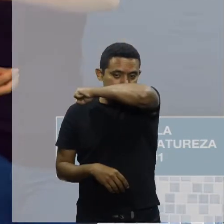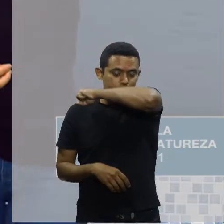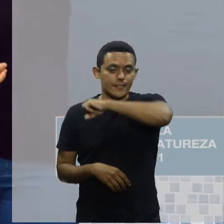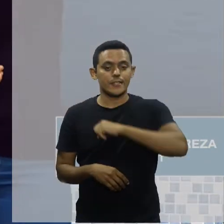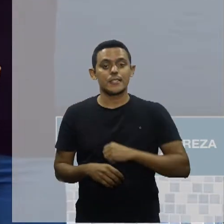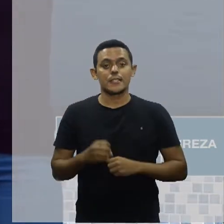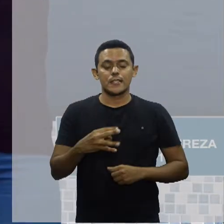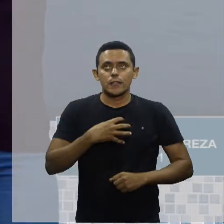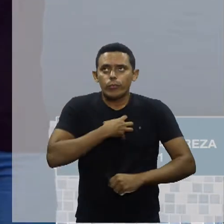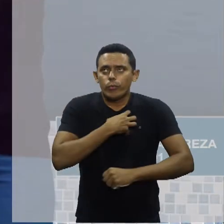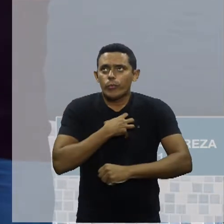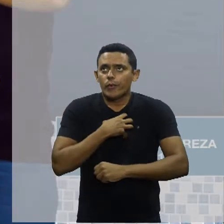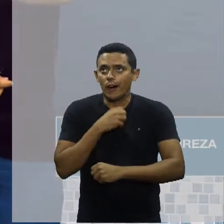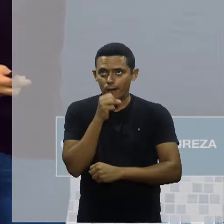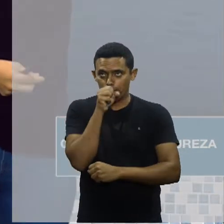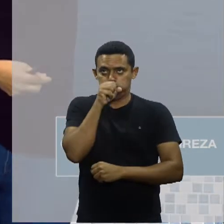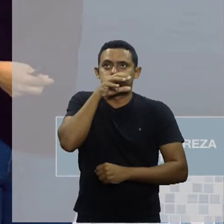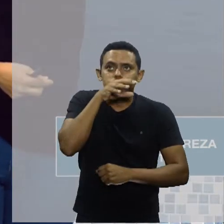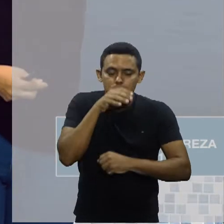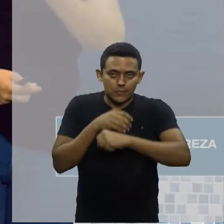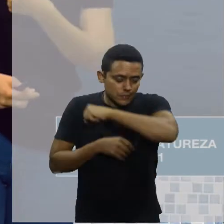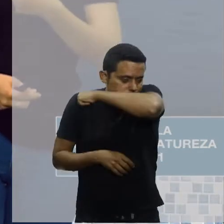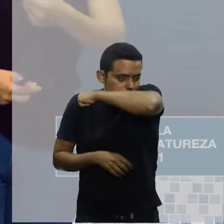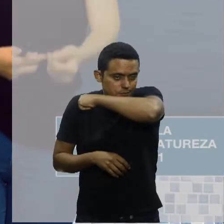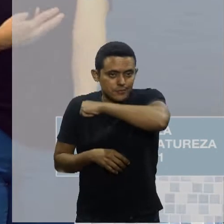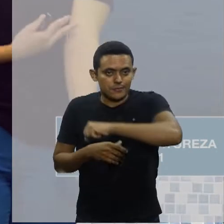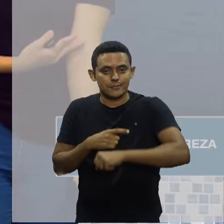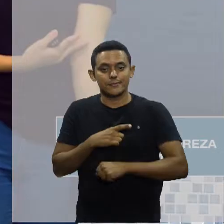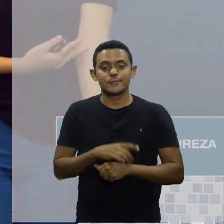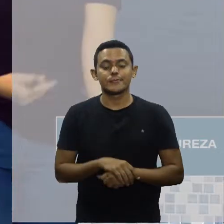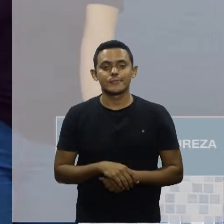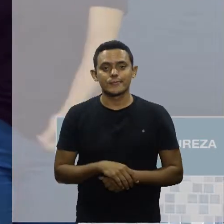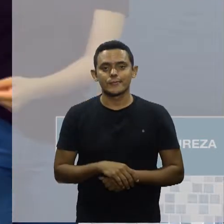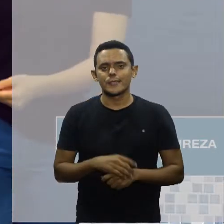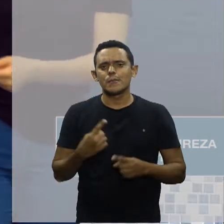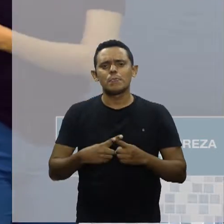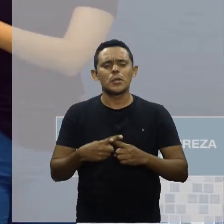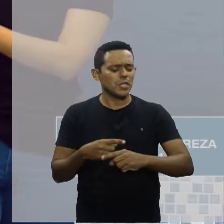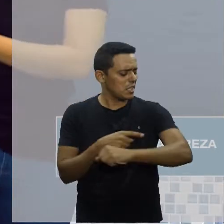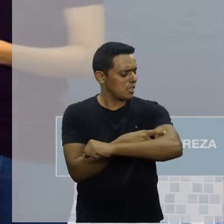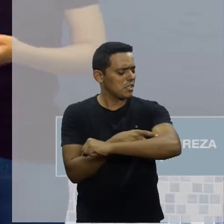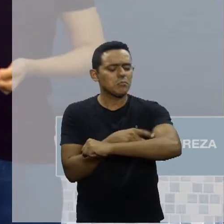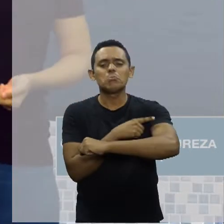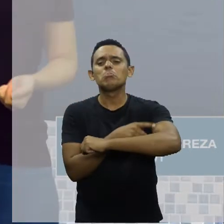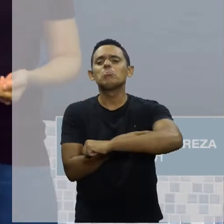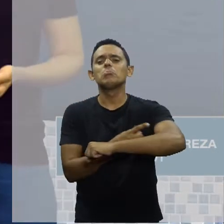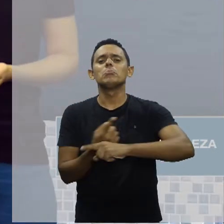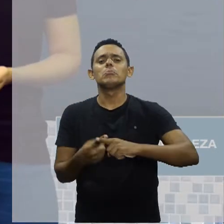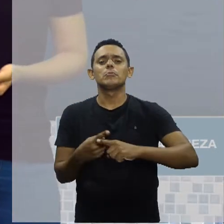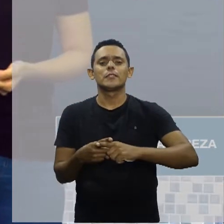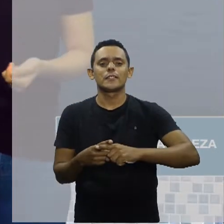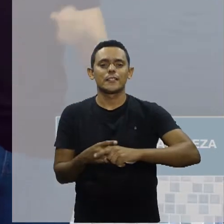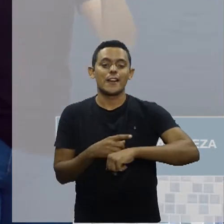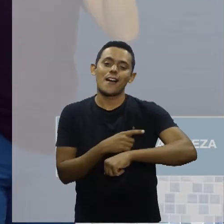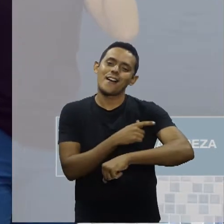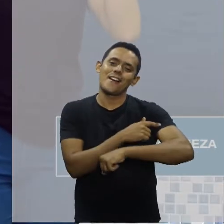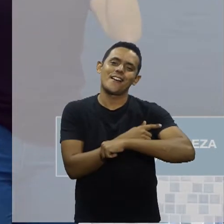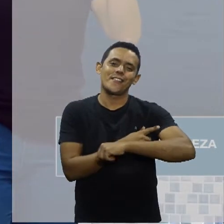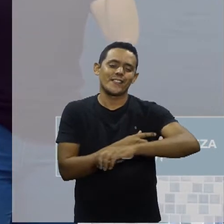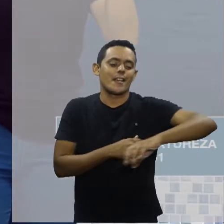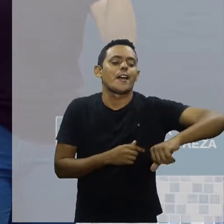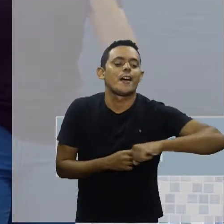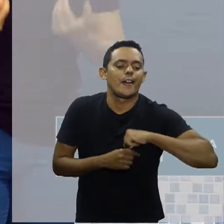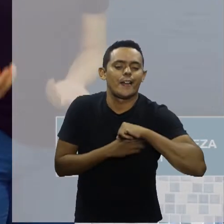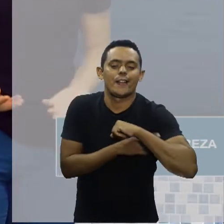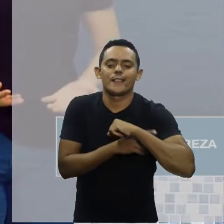gente deve levar o cotovelo à boca e ao nariz. Por que o cotovelo? Porque a gente não pega as coisas com o nosso cotovelo, né? A gente